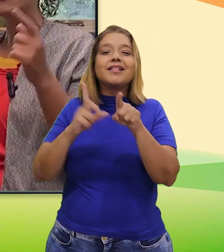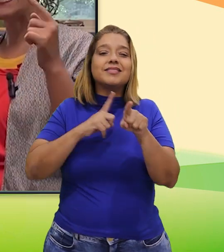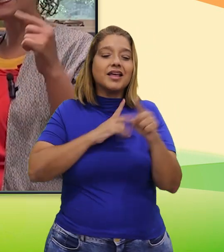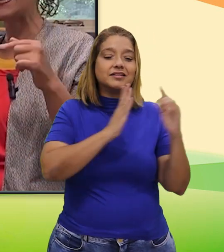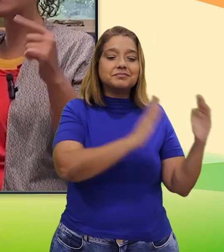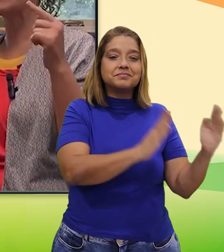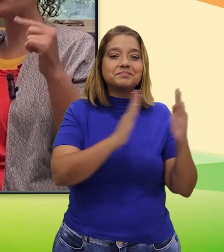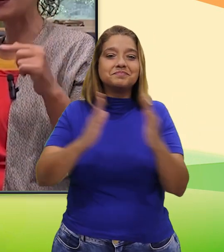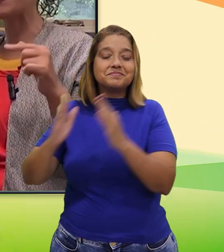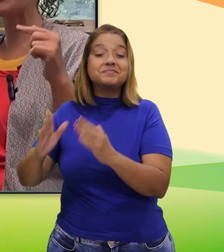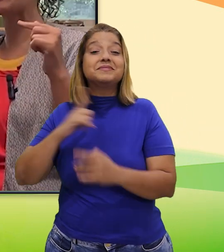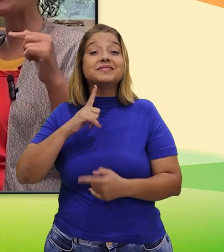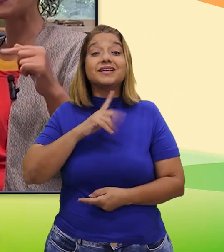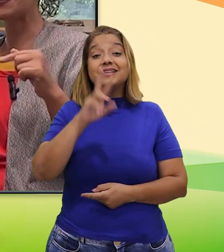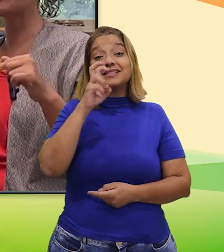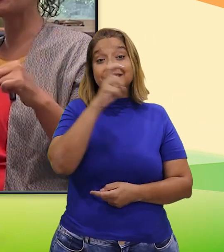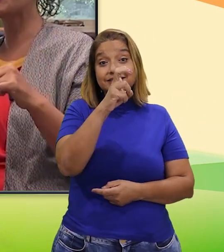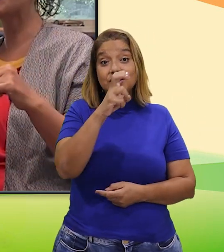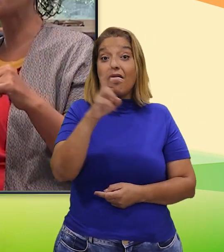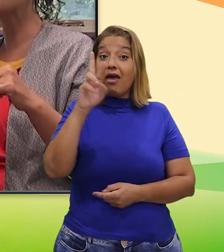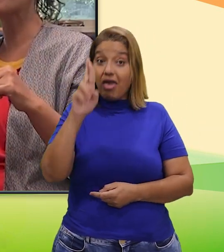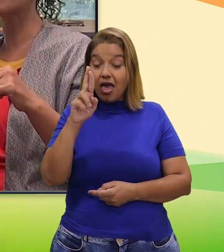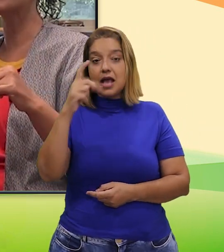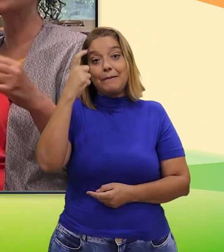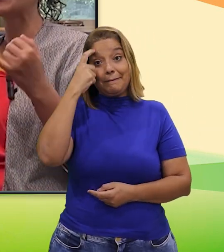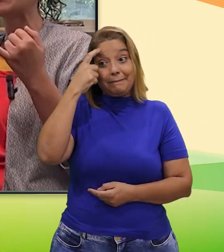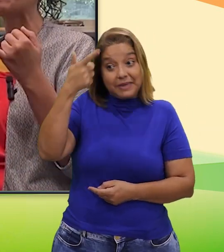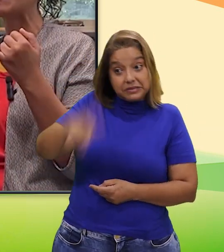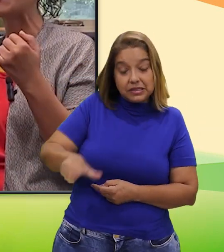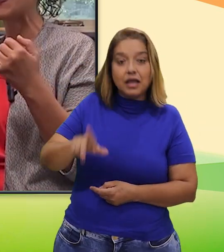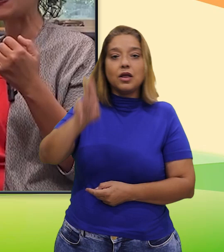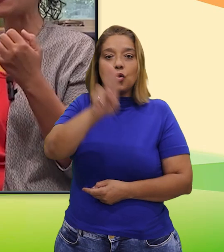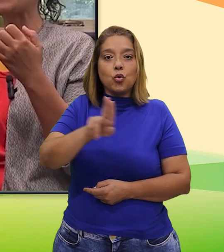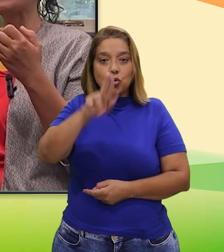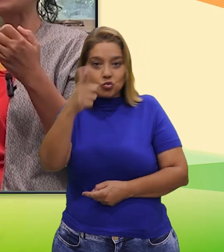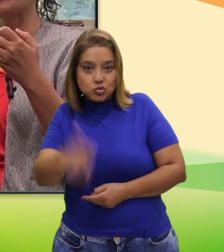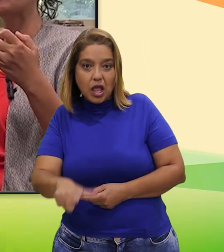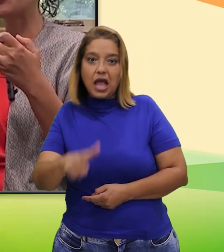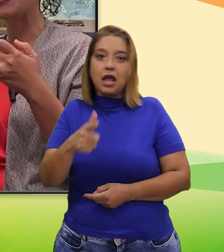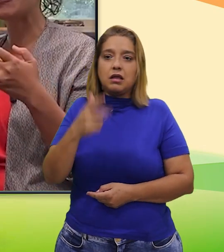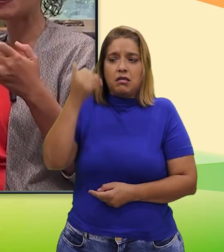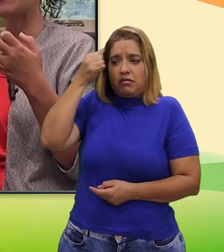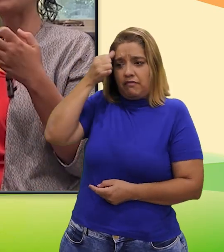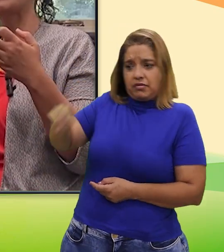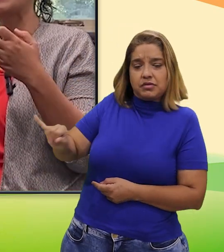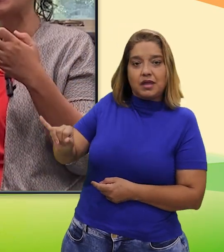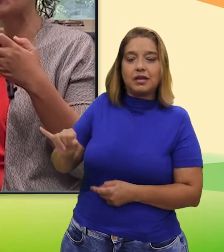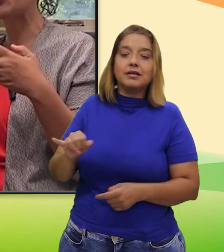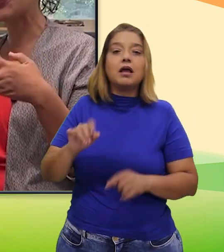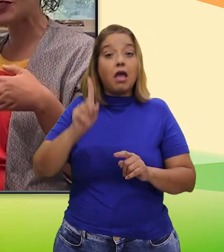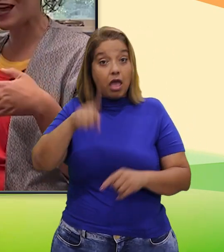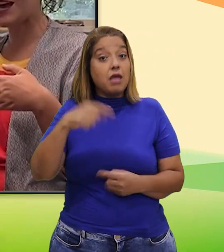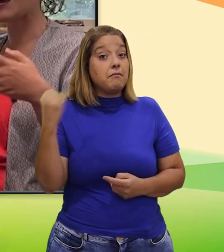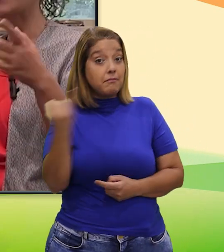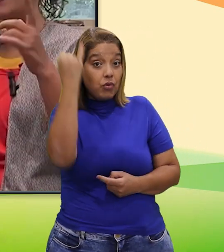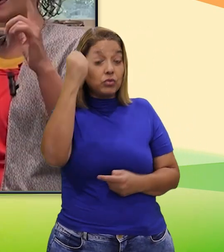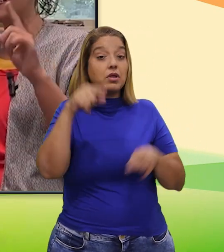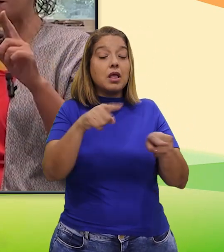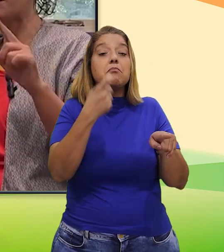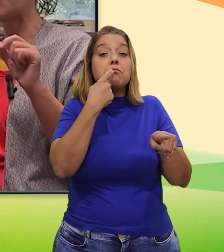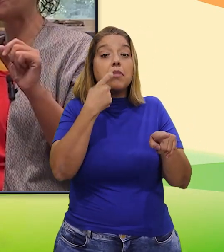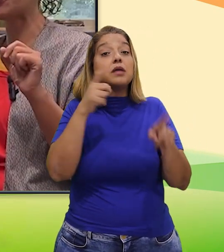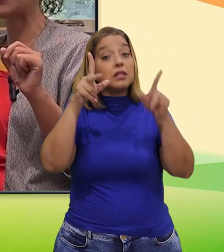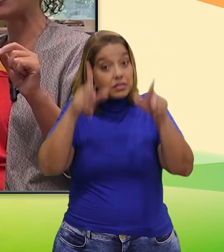agora, naquela sequência que nós fizemos sobre os 5 R's. Repensar, reutilizar, recusar.